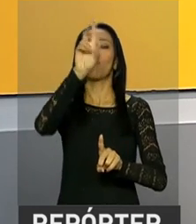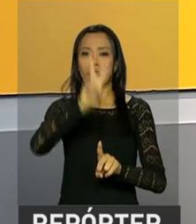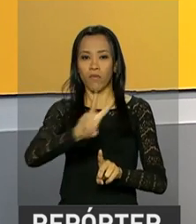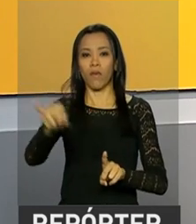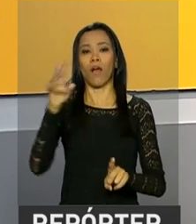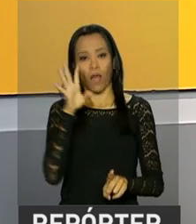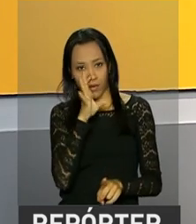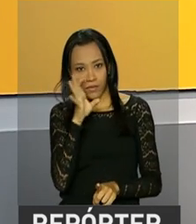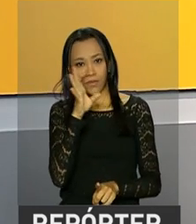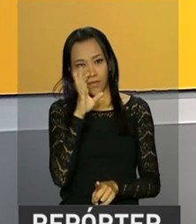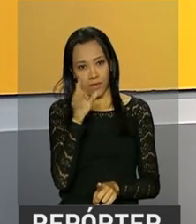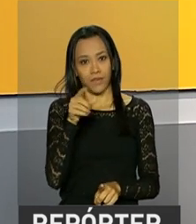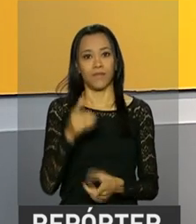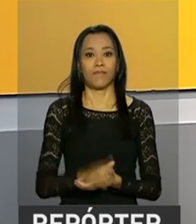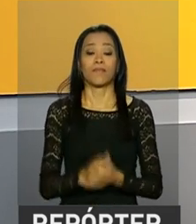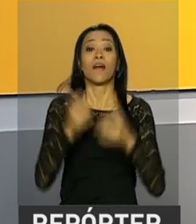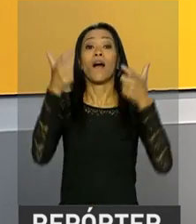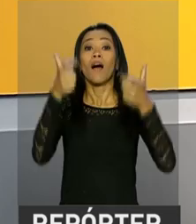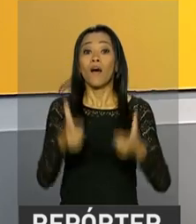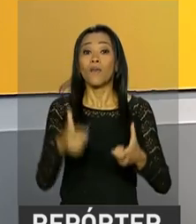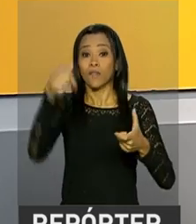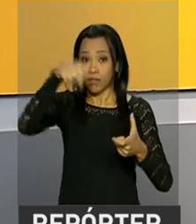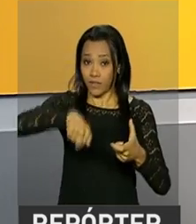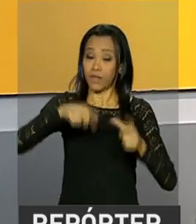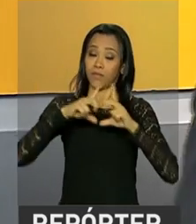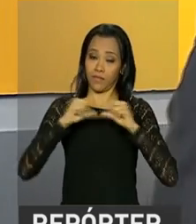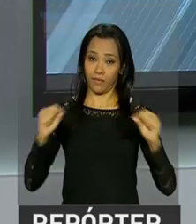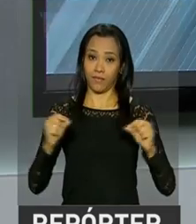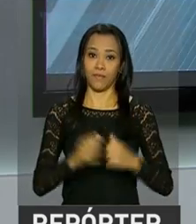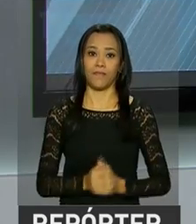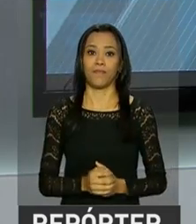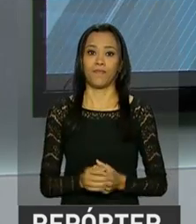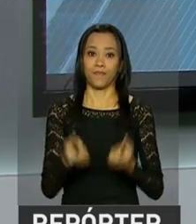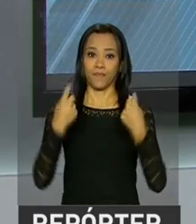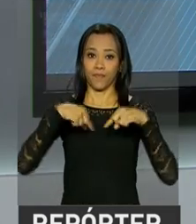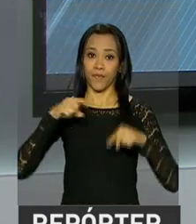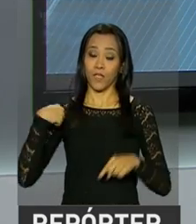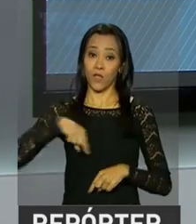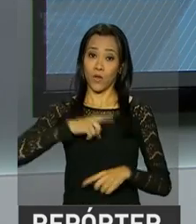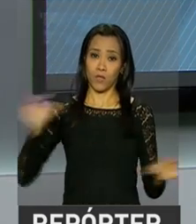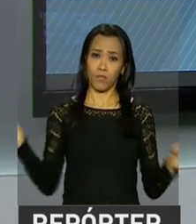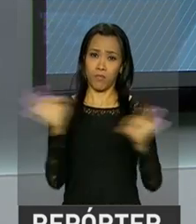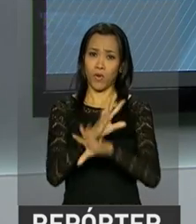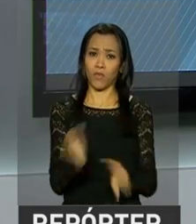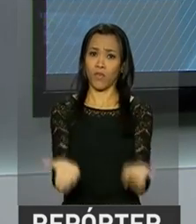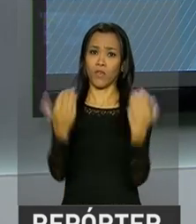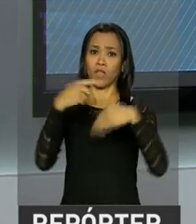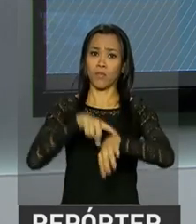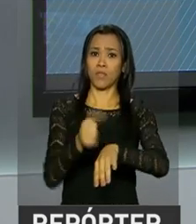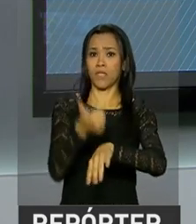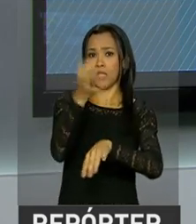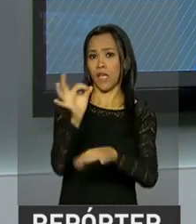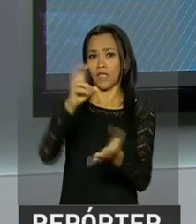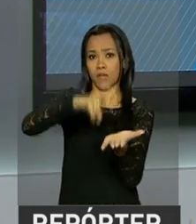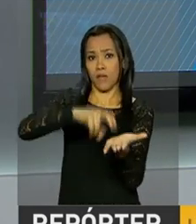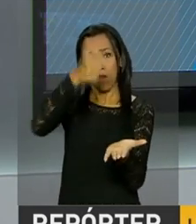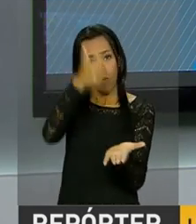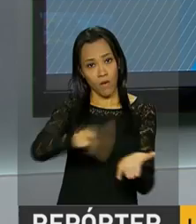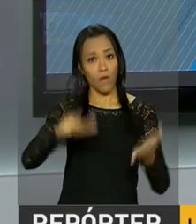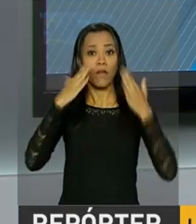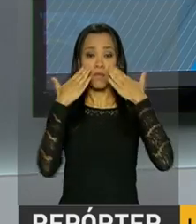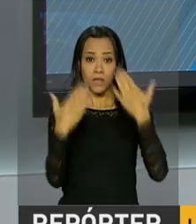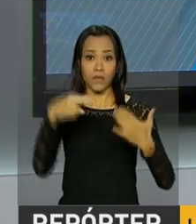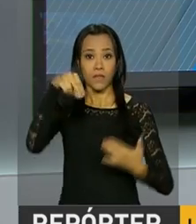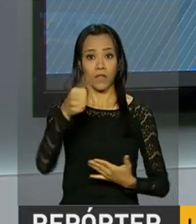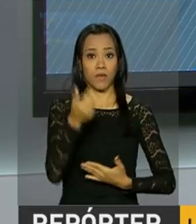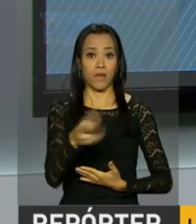de Operações Espaciais aqui em Brasília. E nós ficamos por aqui, voltamos às 10 da manhã na próxima edição do